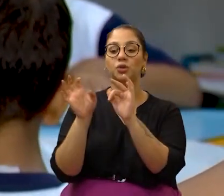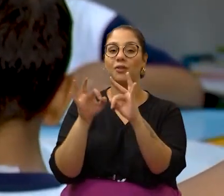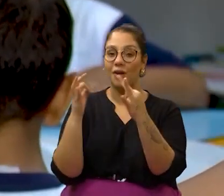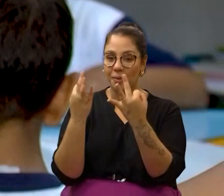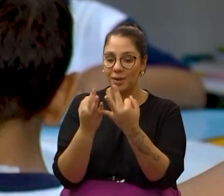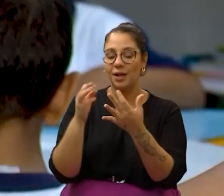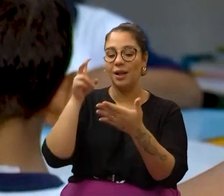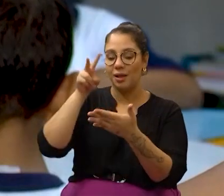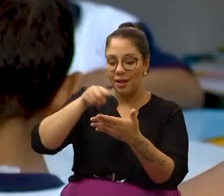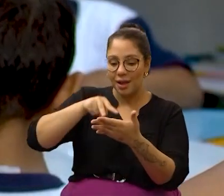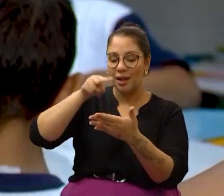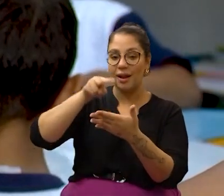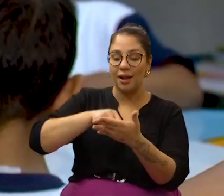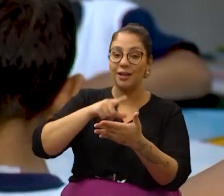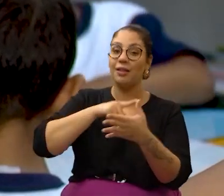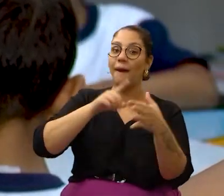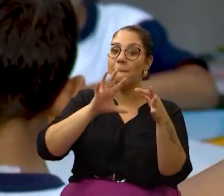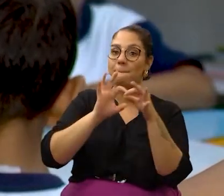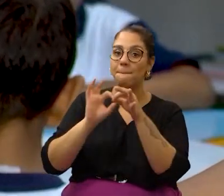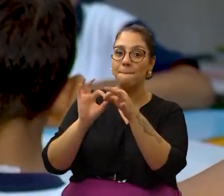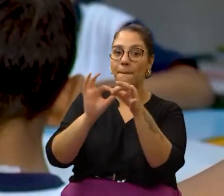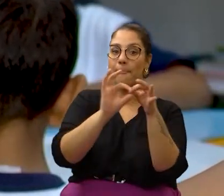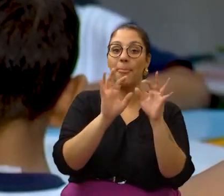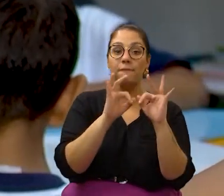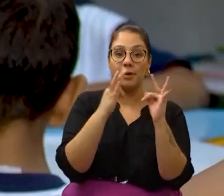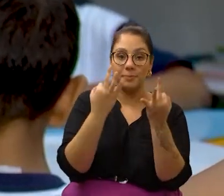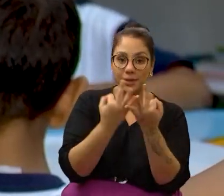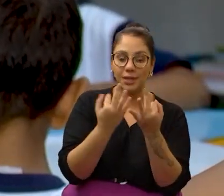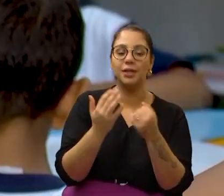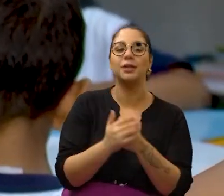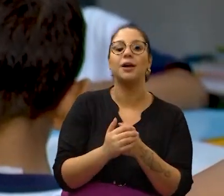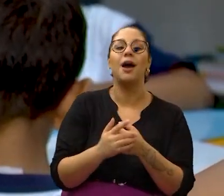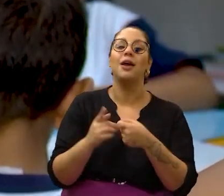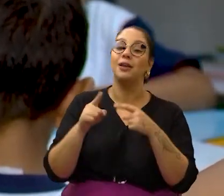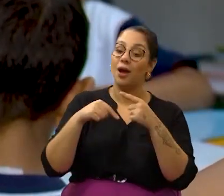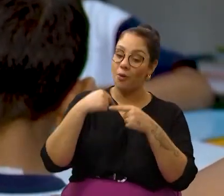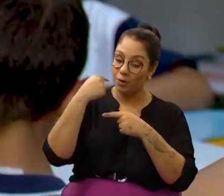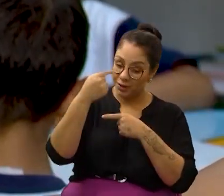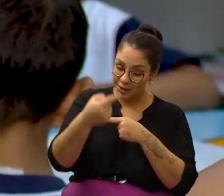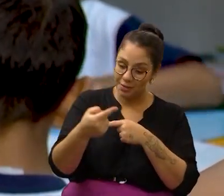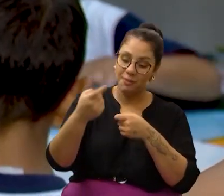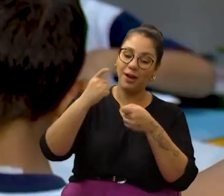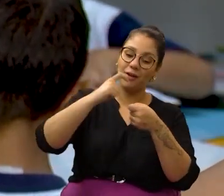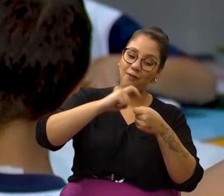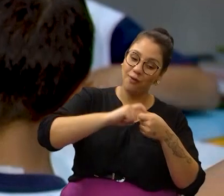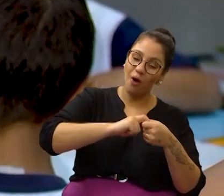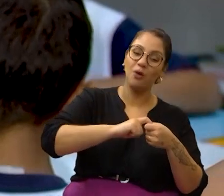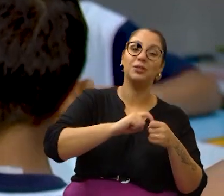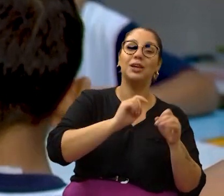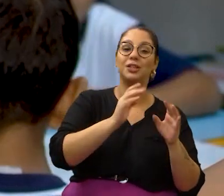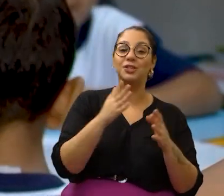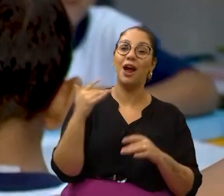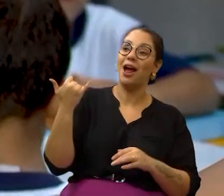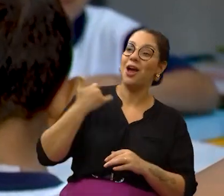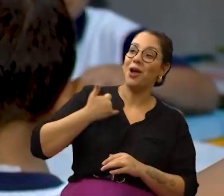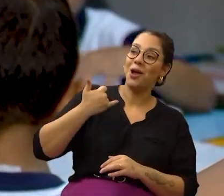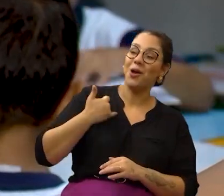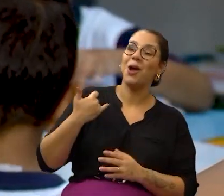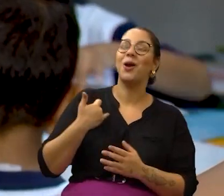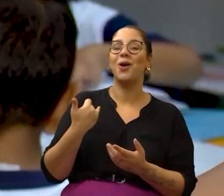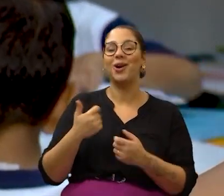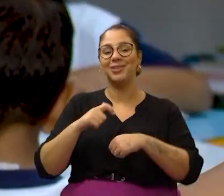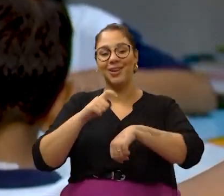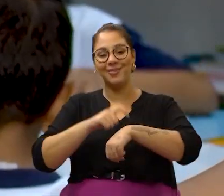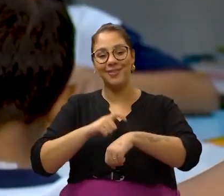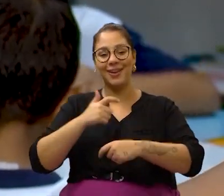famílias. Então, as famílias são envolvidas nesse processo. Voltam na semana seguinte e é muito legal porque eles vêm contando para nós, né,